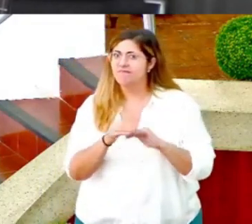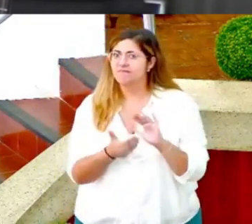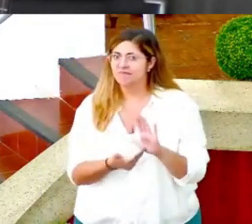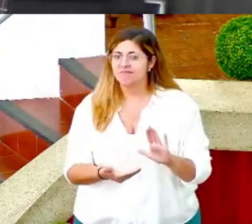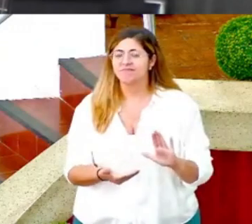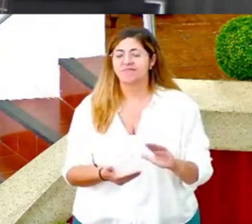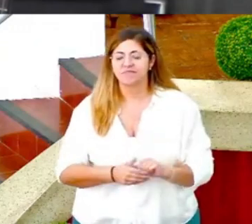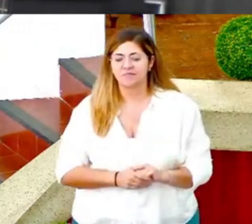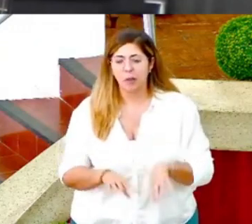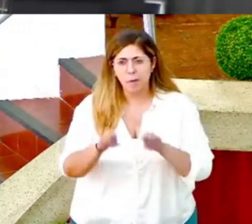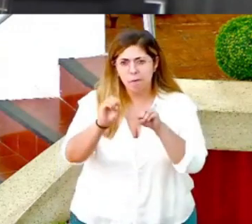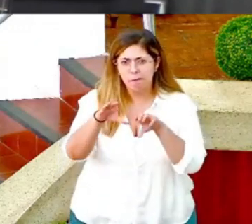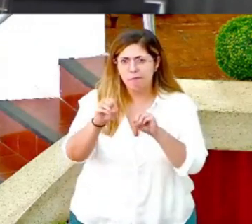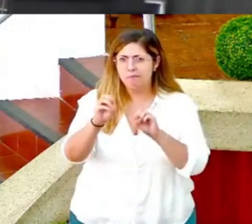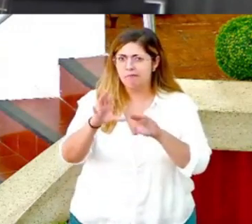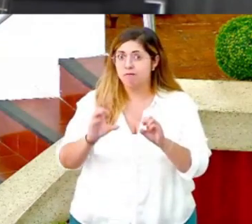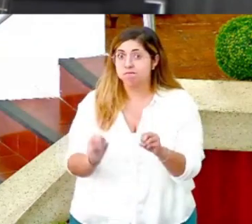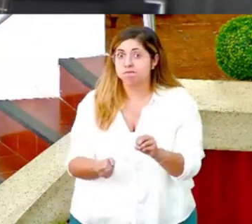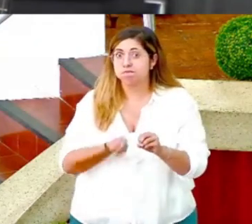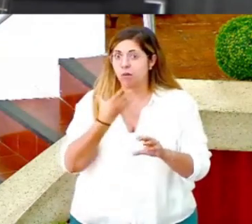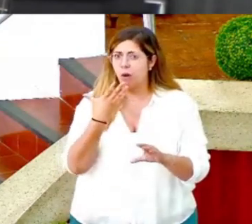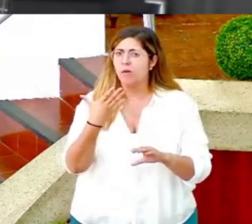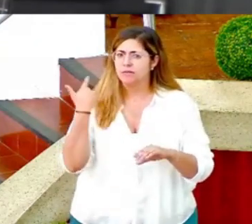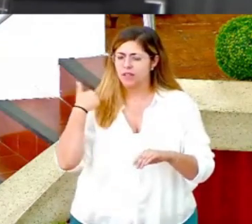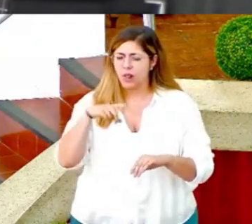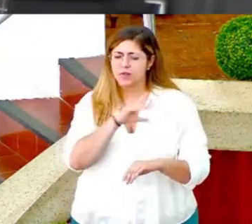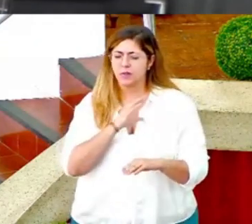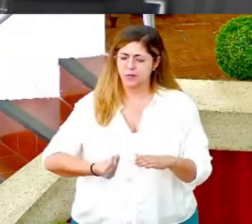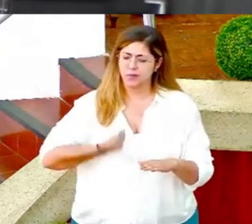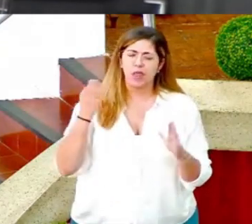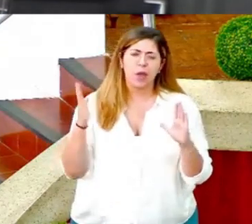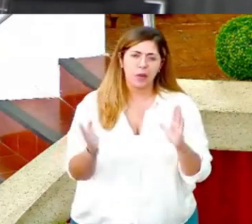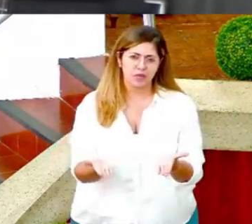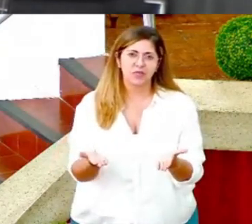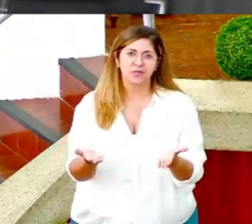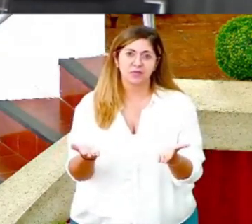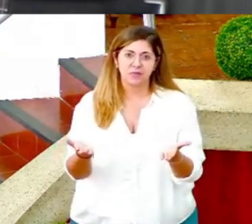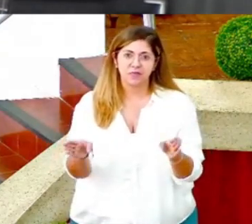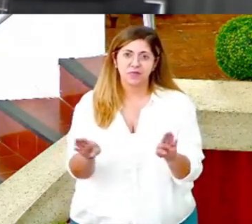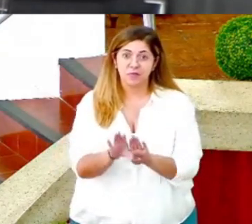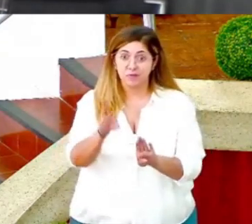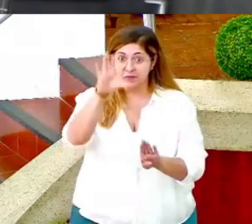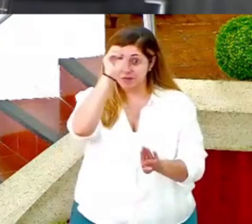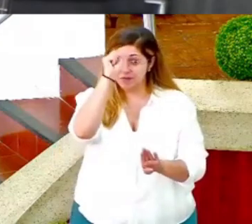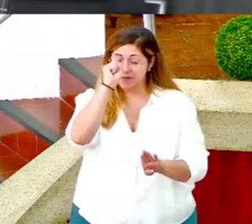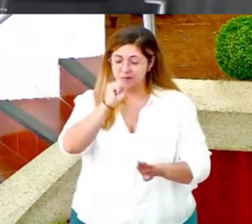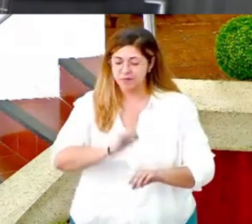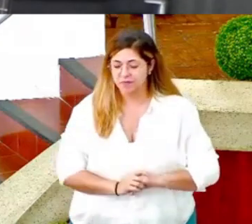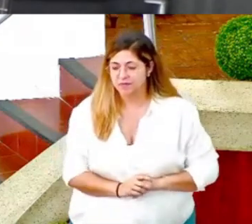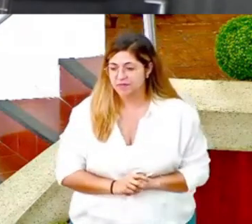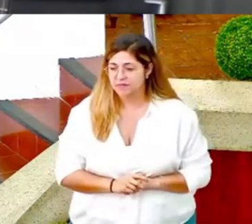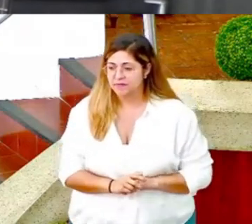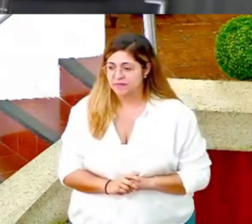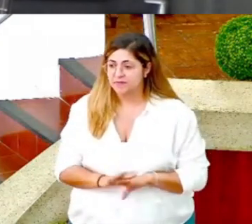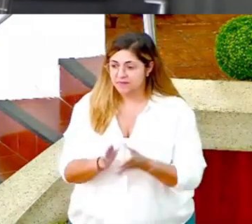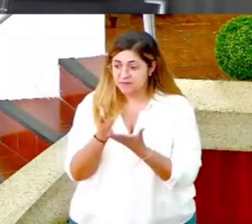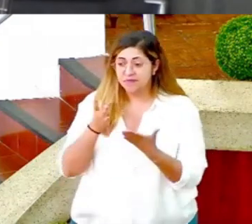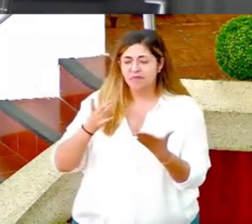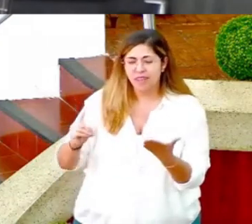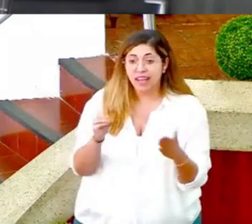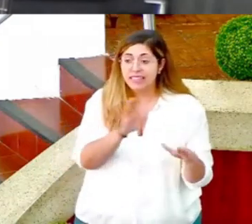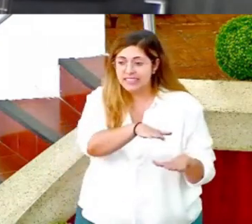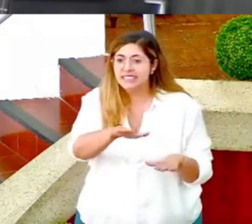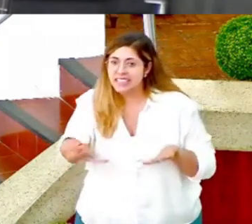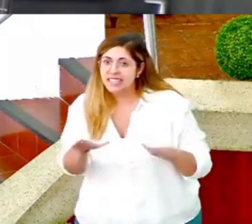ensinos gigantescos, volumosos, para nós nos dias atuais. Vou ler o texto, falar com as